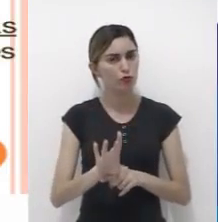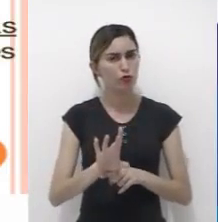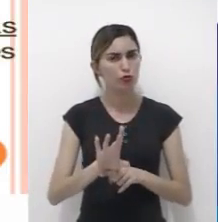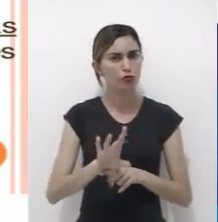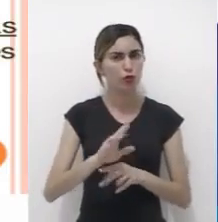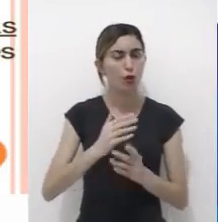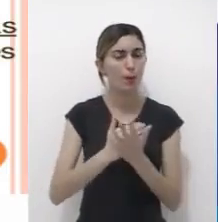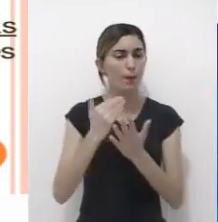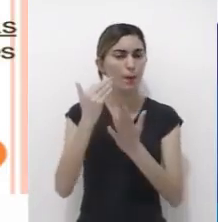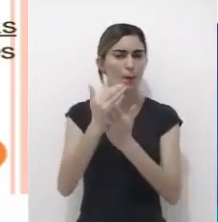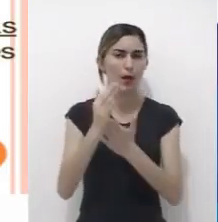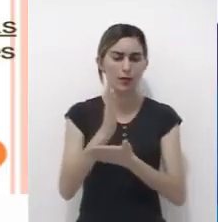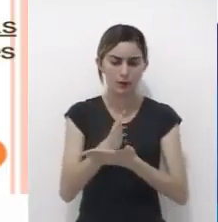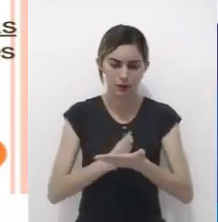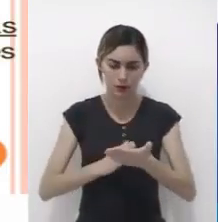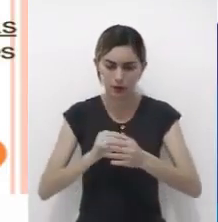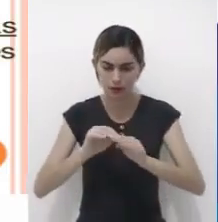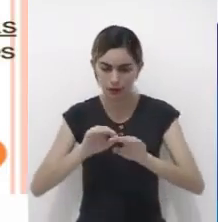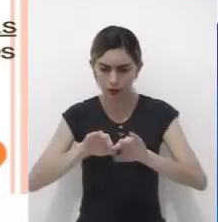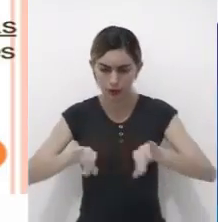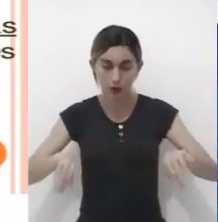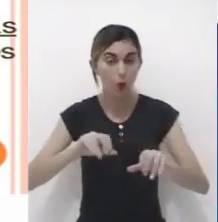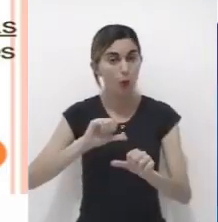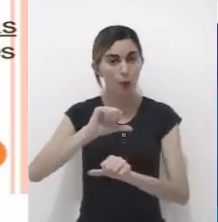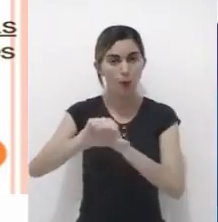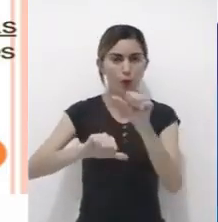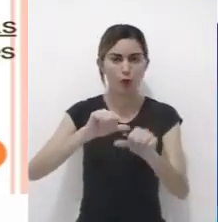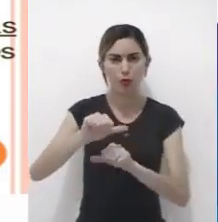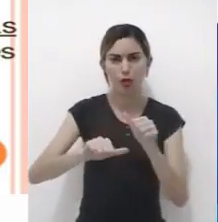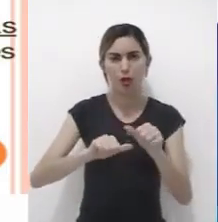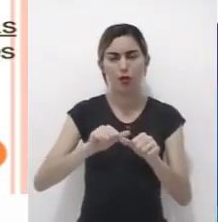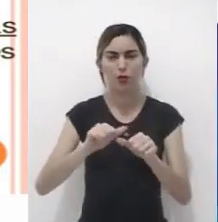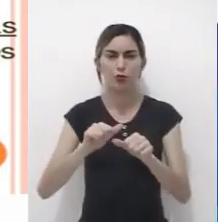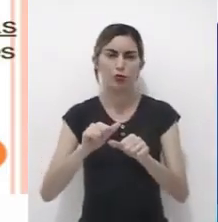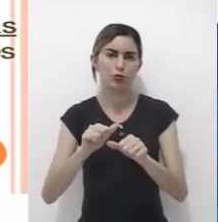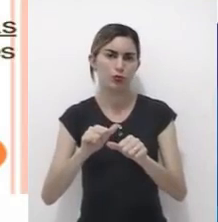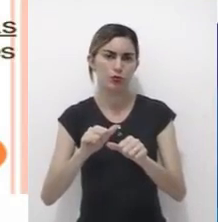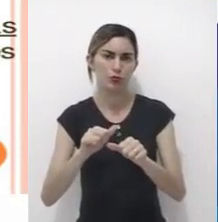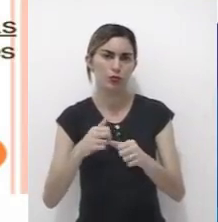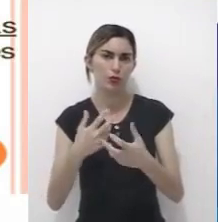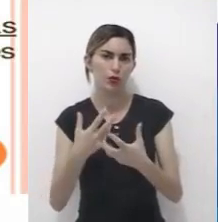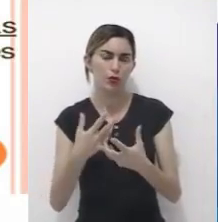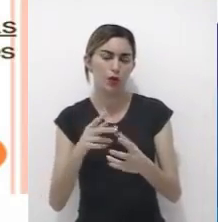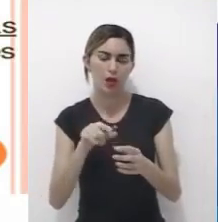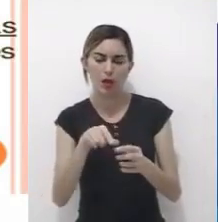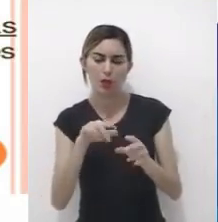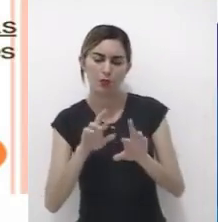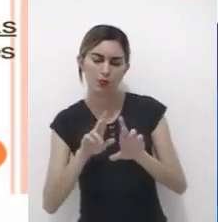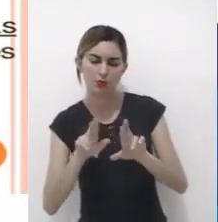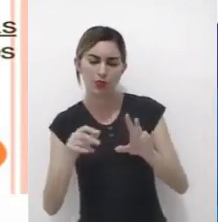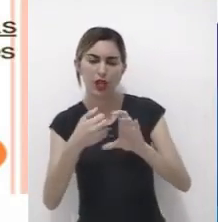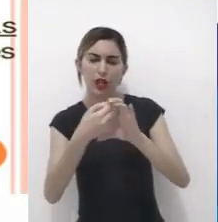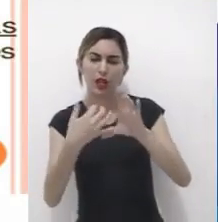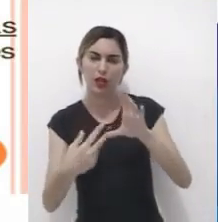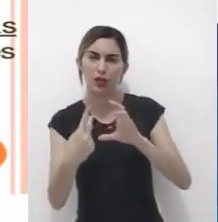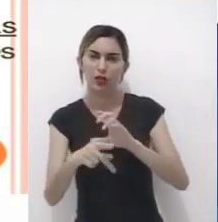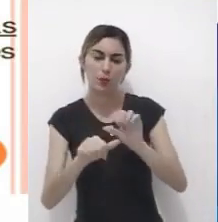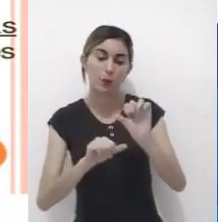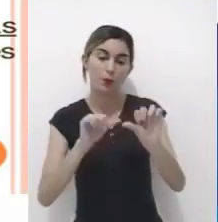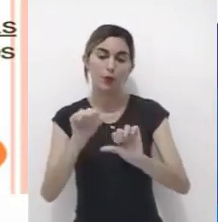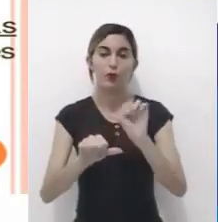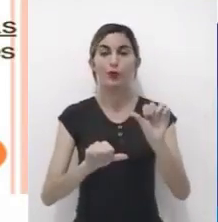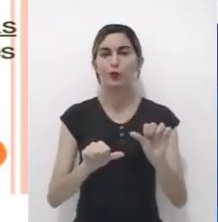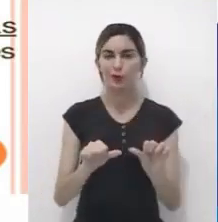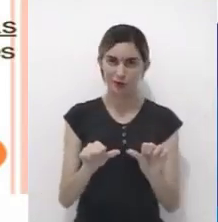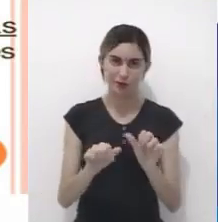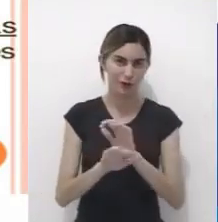apenas estão mais divididas, ou mudaram de estado físico, ou seja, o espectro dela foi alterado. Isso